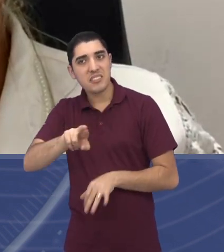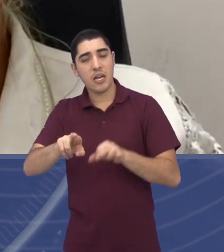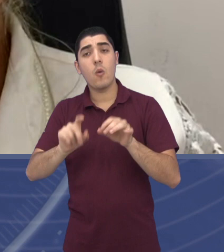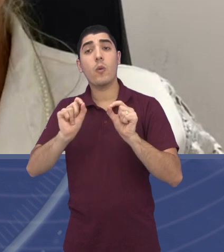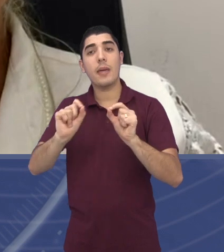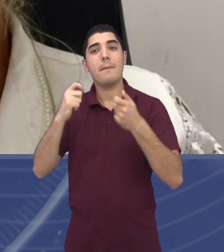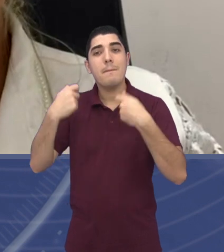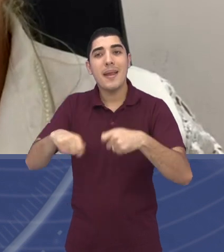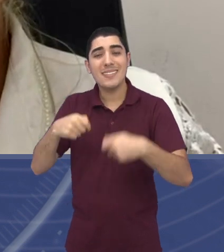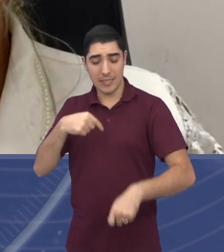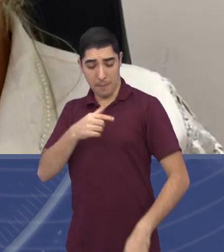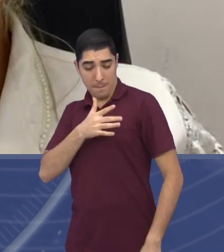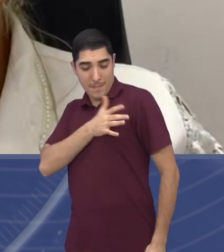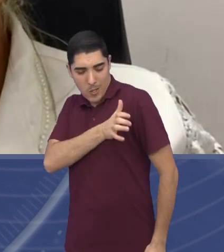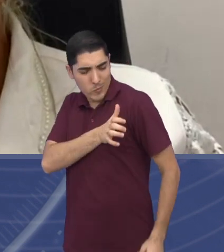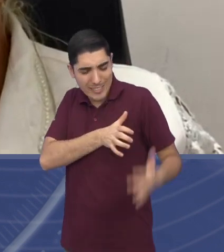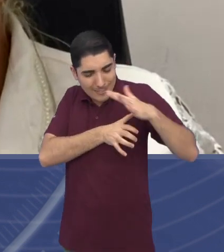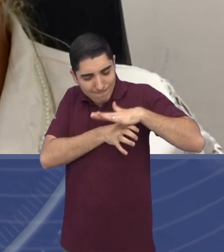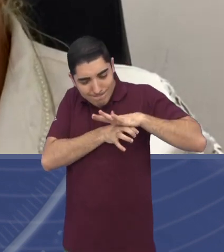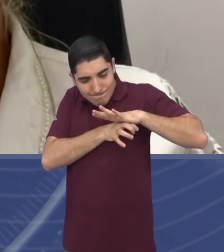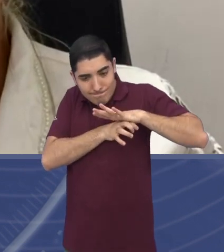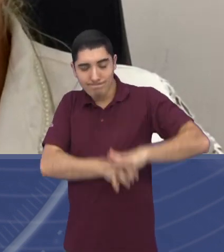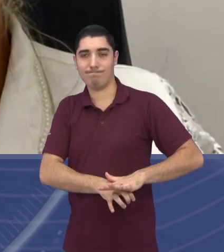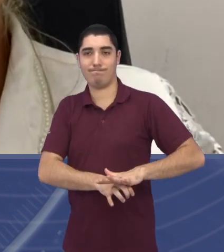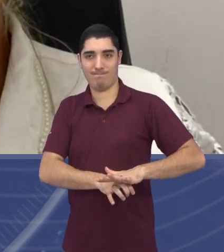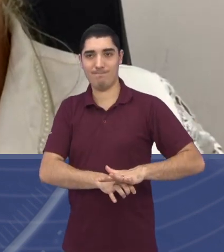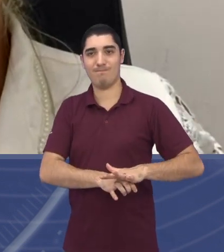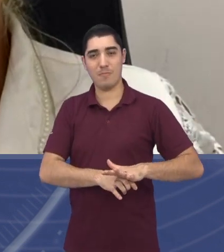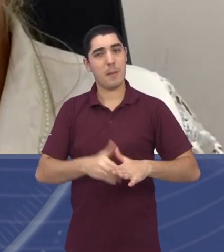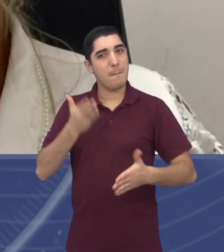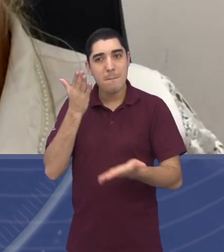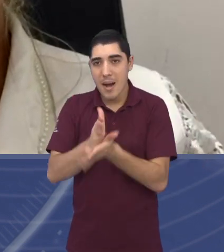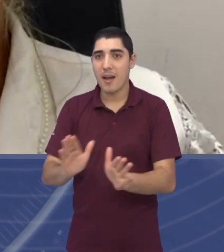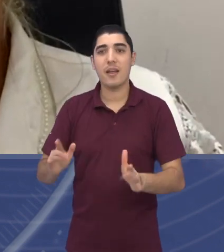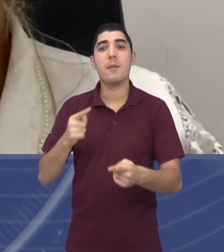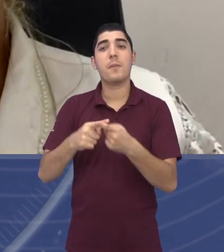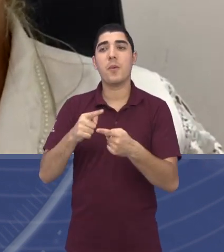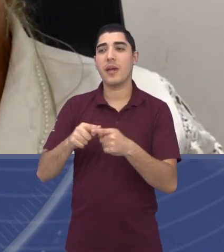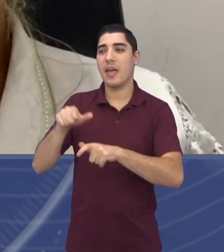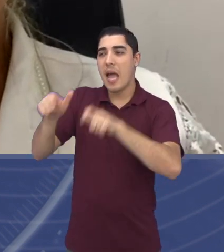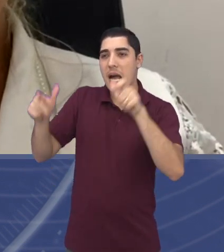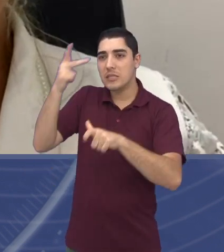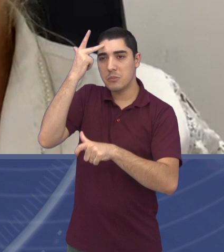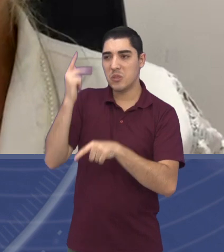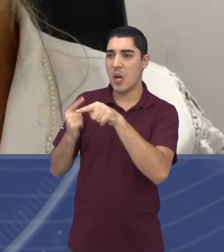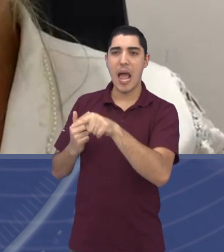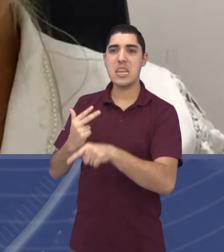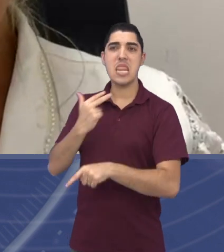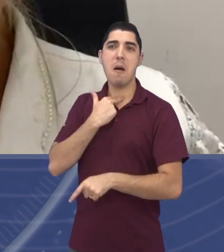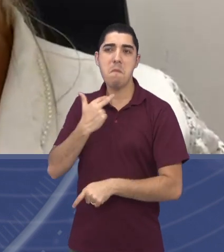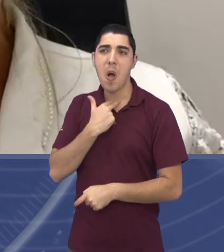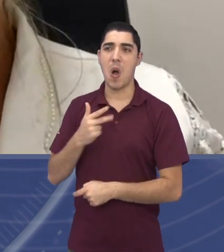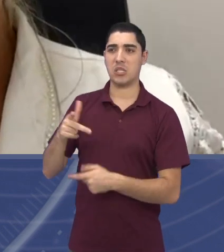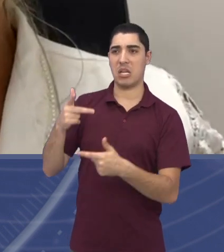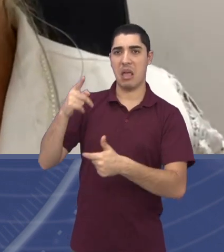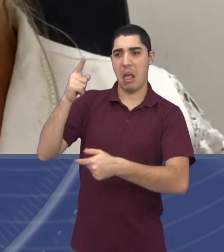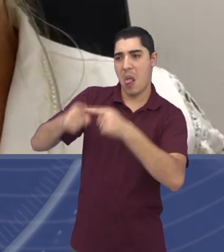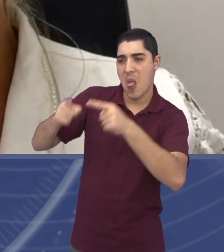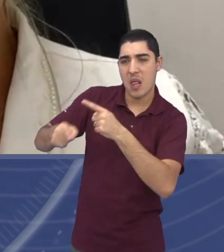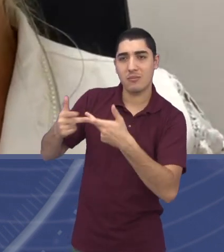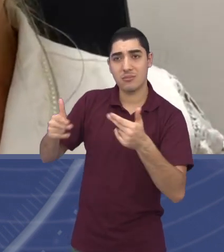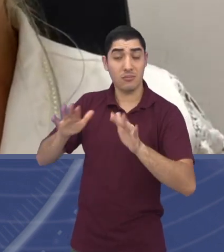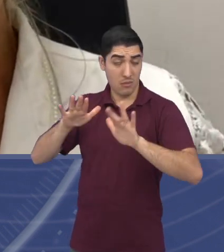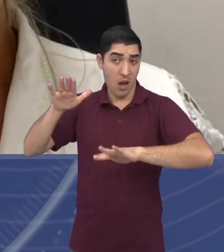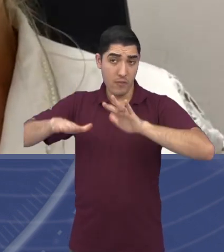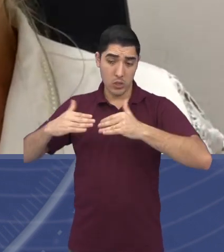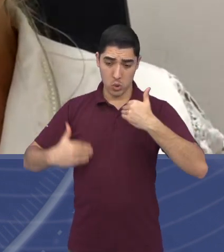pouquinho desse preconceito, né, das limitações. A gente, obviamente, evolui com limitações físicas, mas a nossa